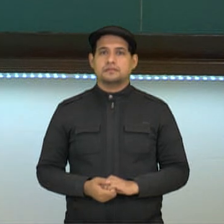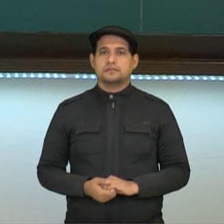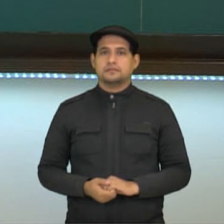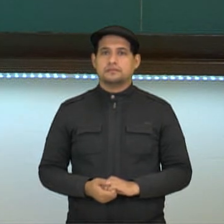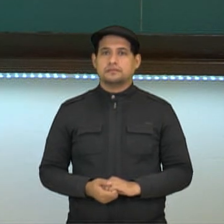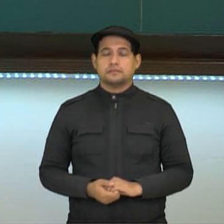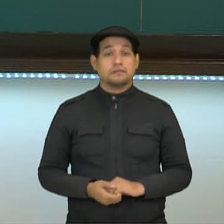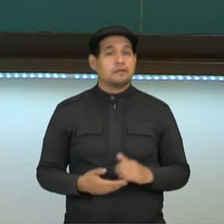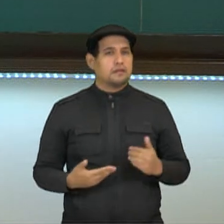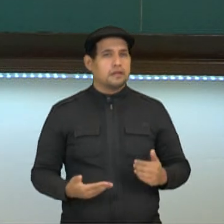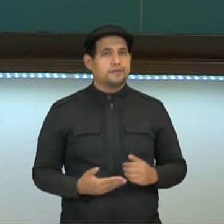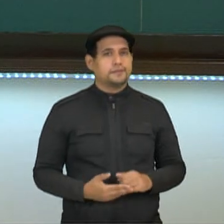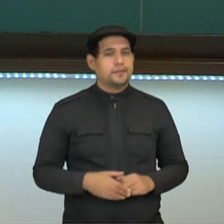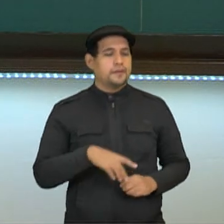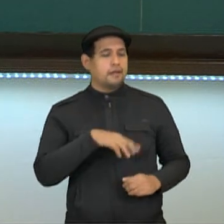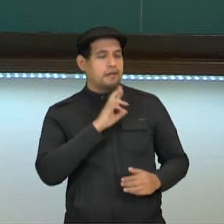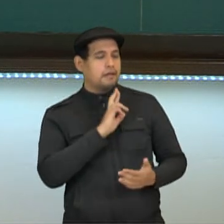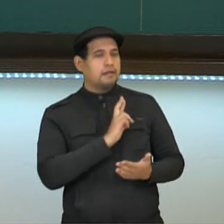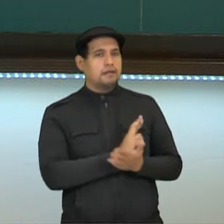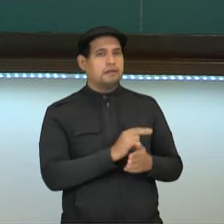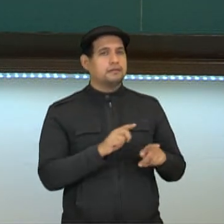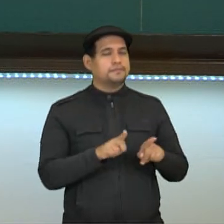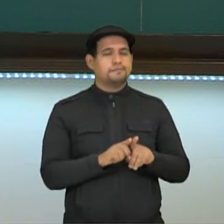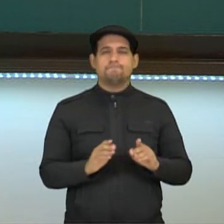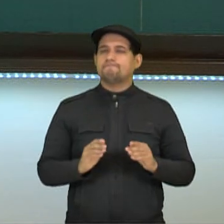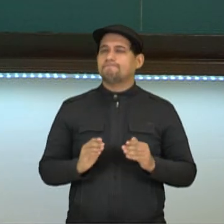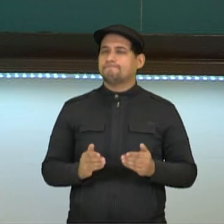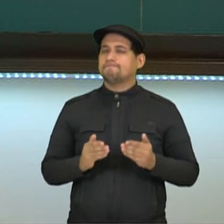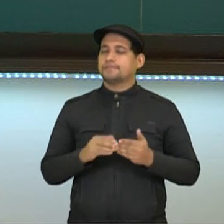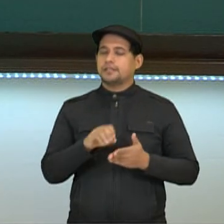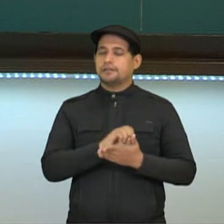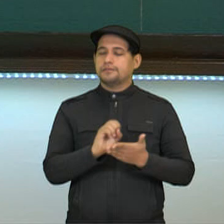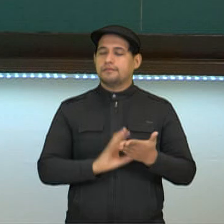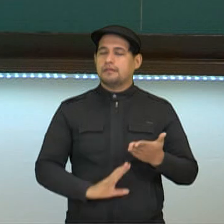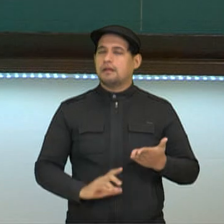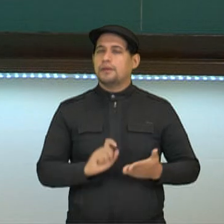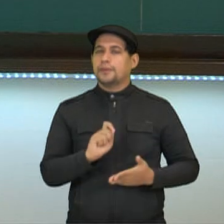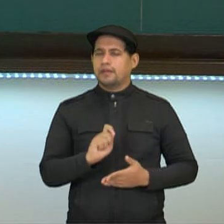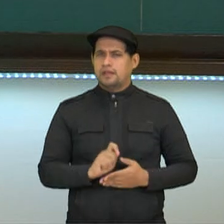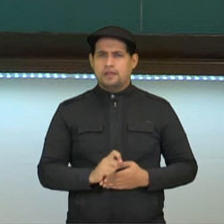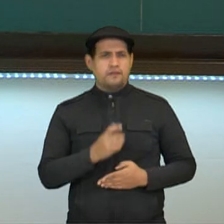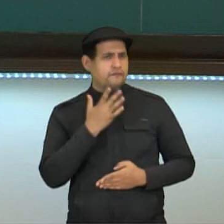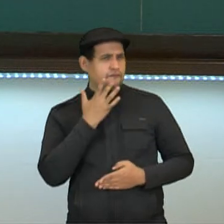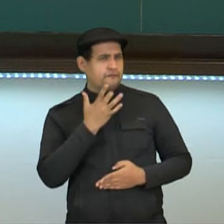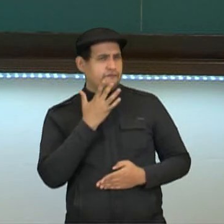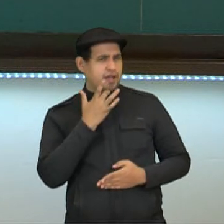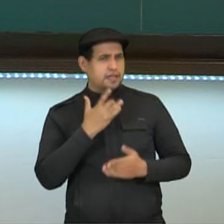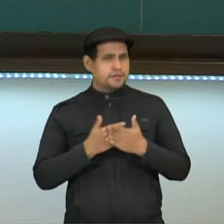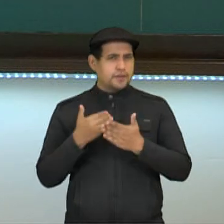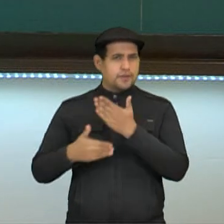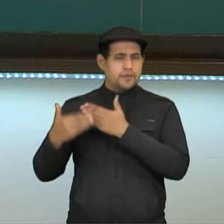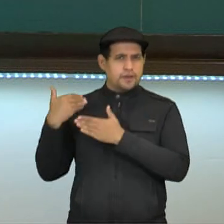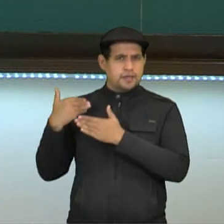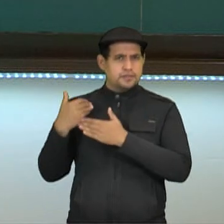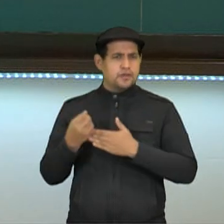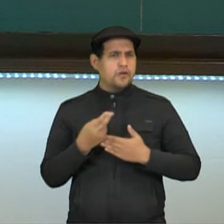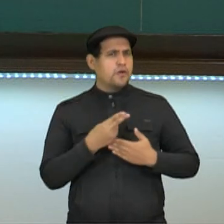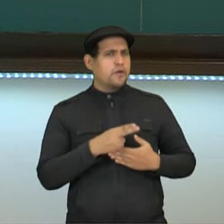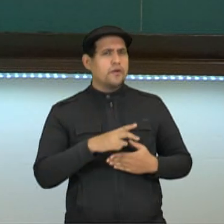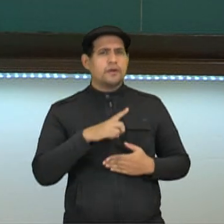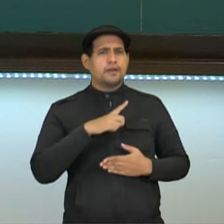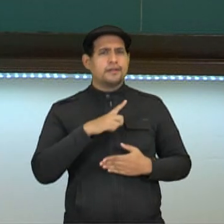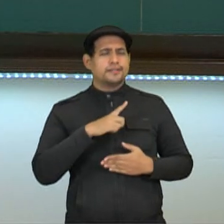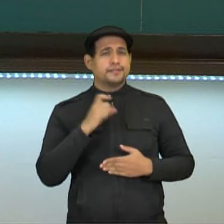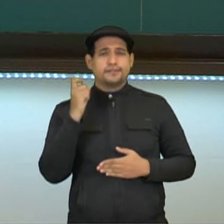E como foi para responder agora esse exercício? Foi mais fácil que o anterior ou ele ficou